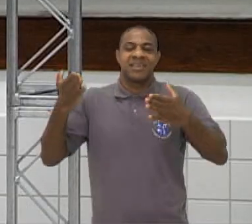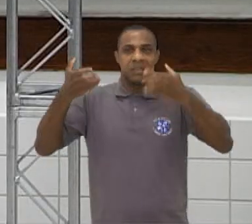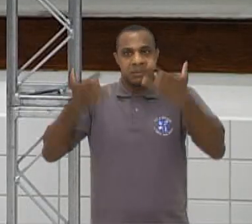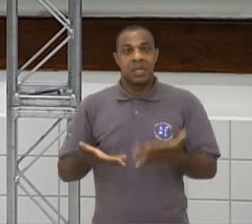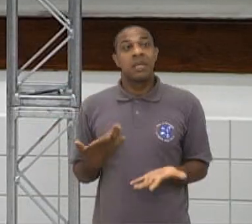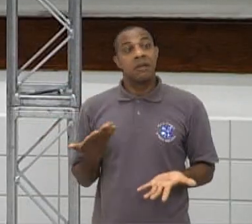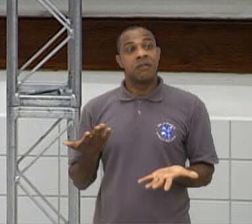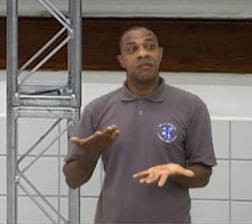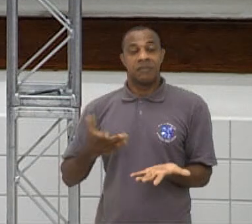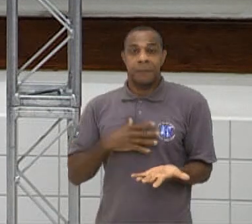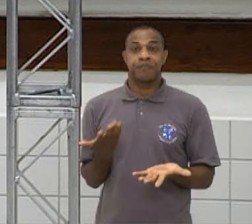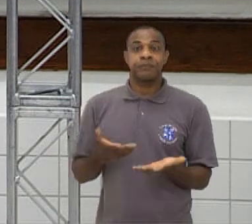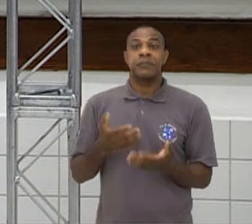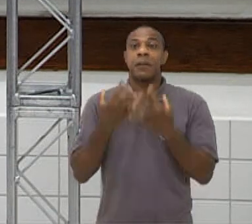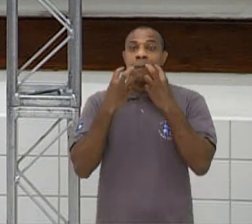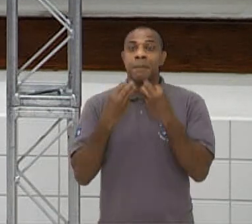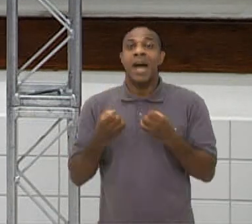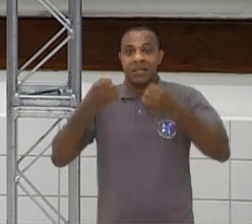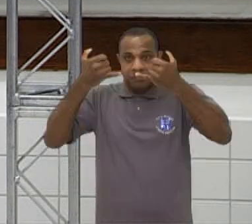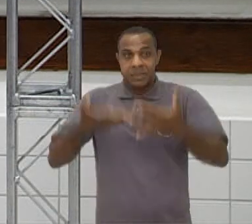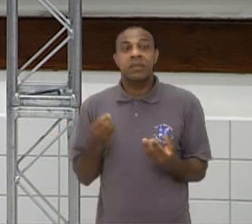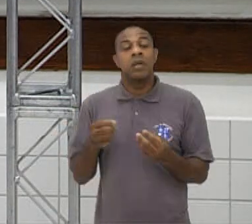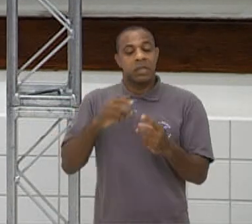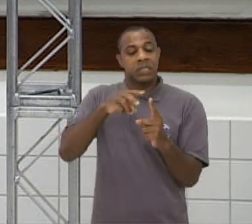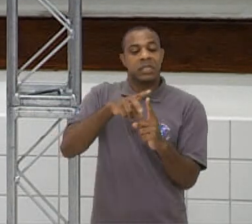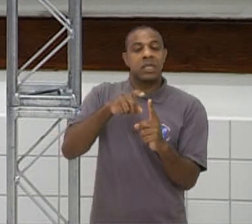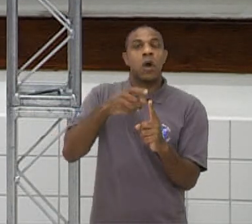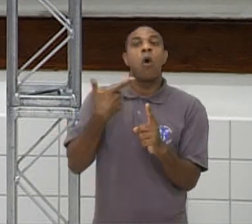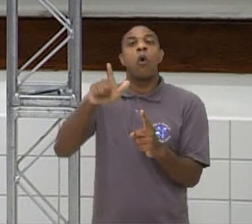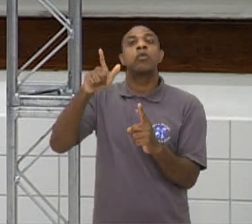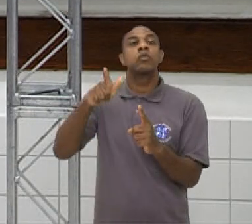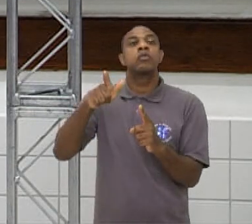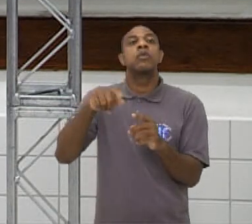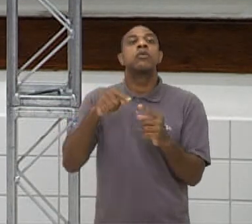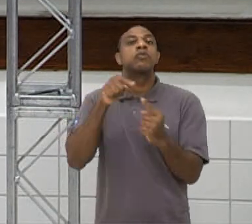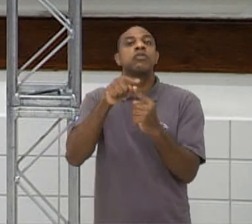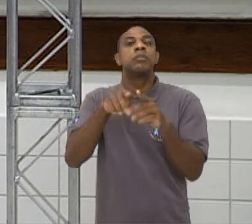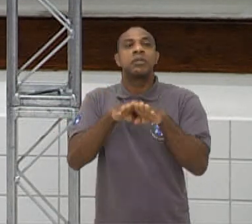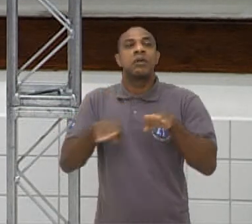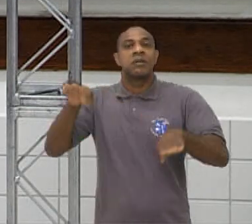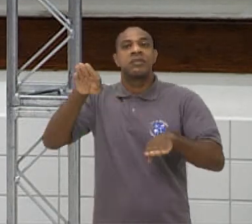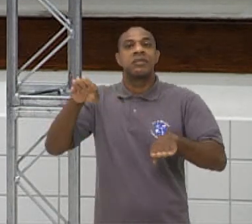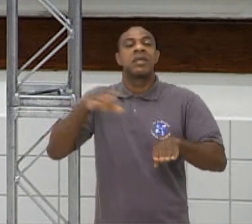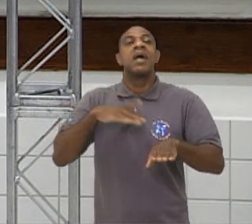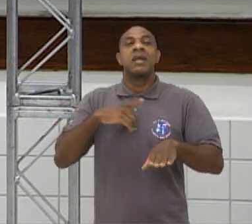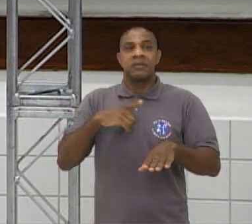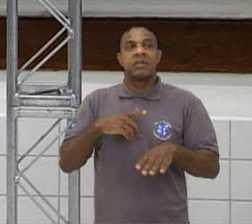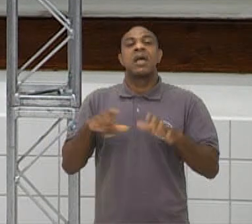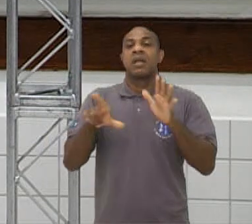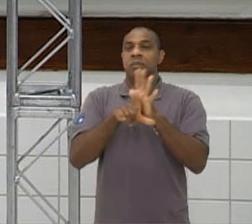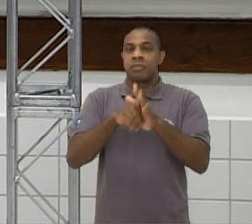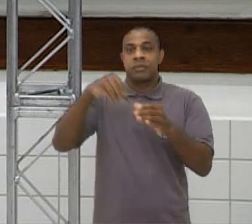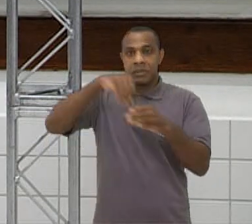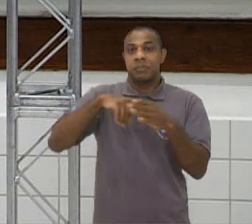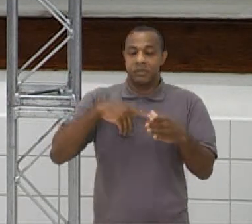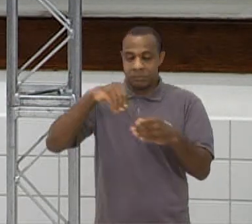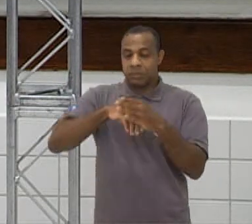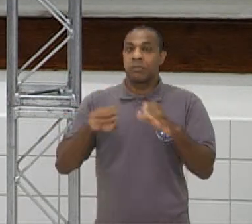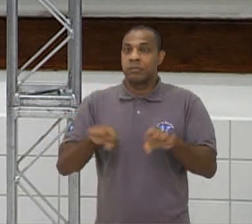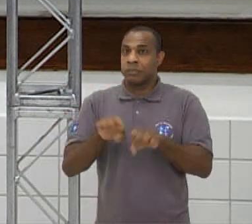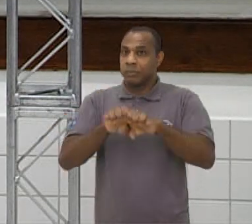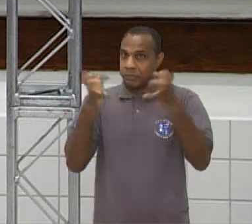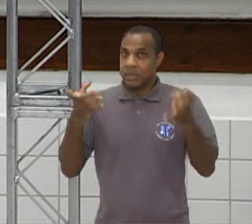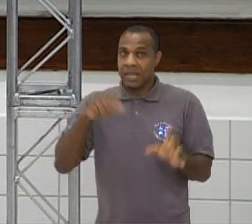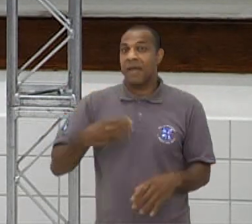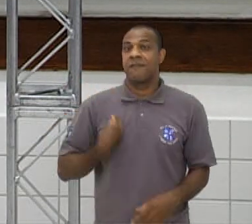nos outros tipos de sociedade, a desigualdade ela estava nas leis, ou seja, ela era formal e ela estava na estrutura, era a vida